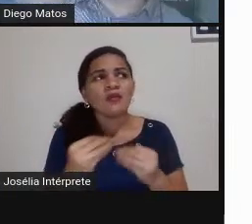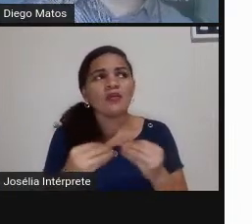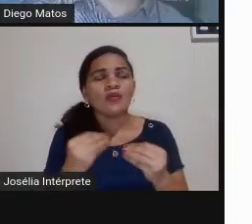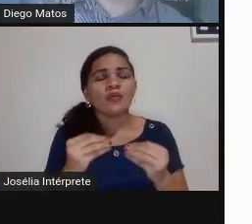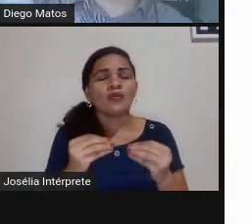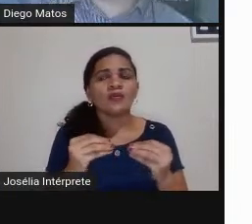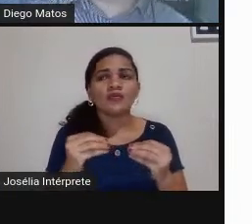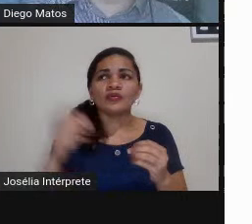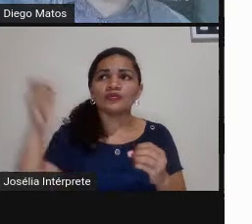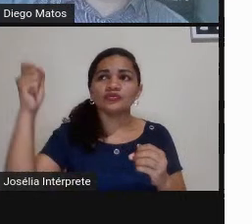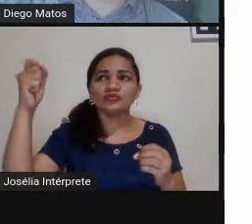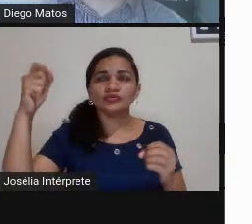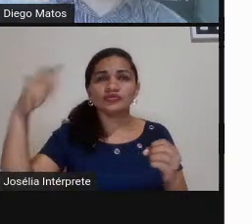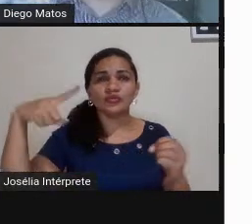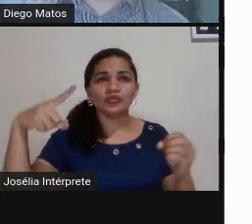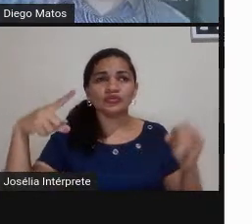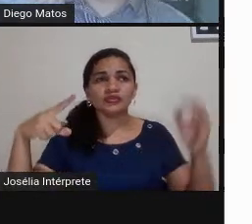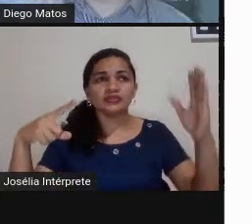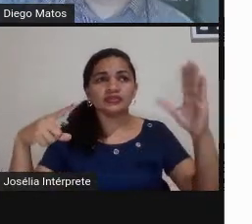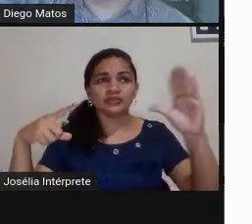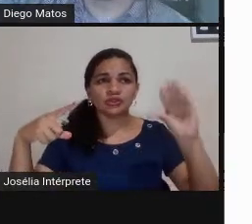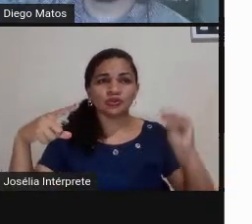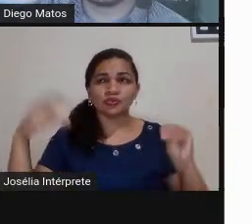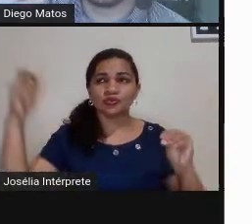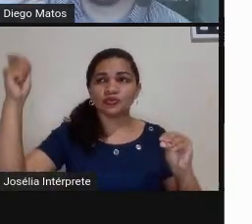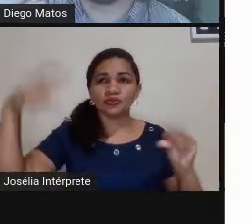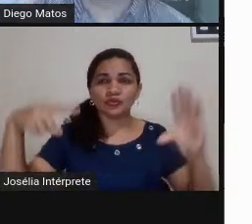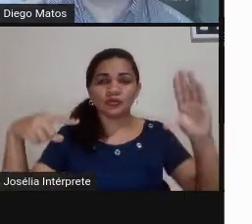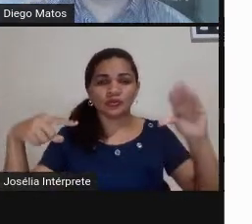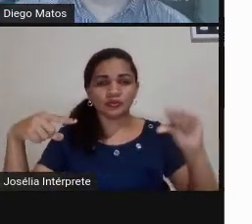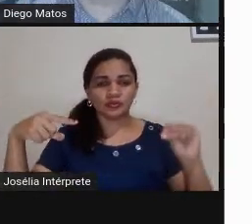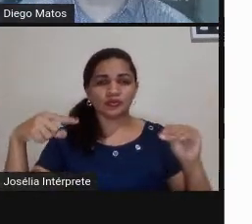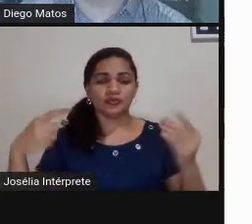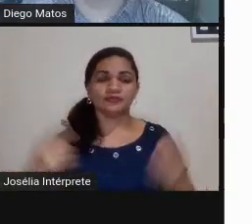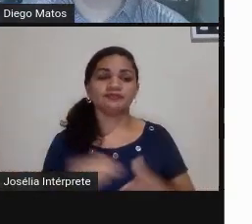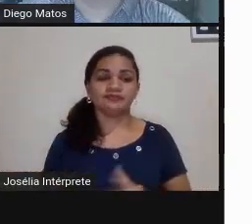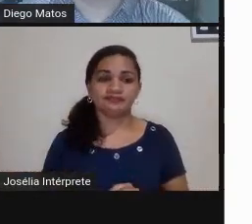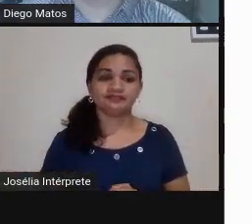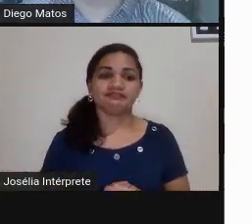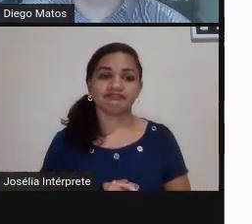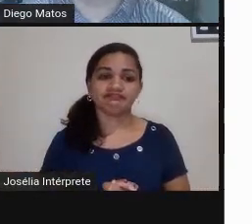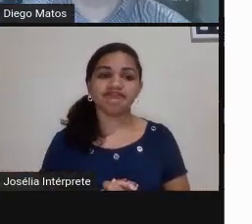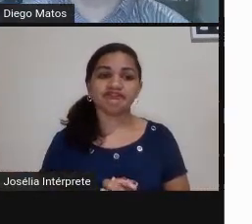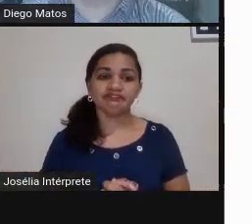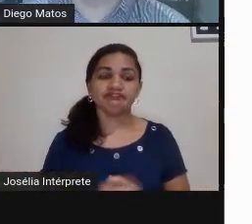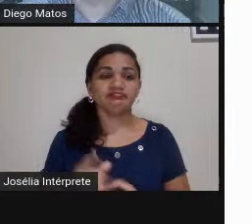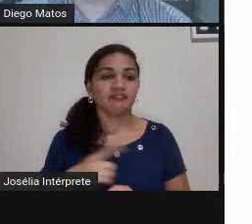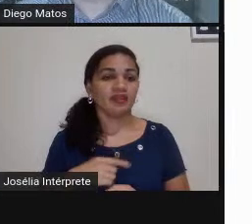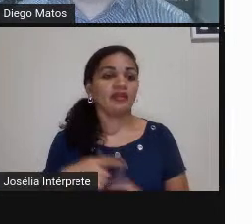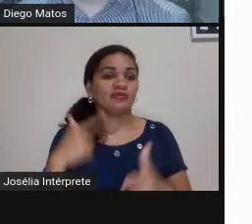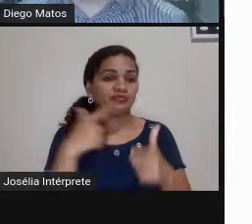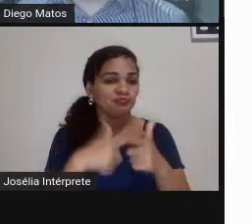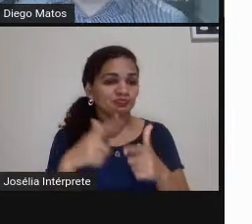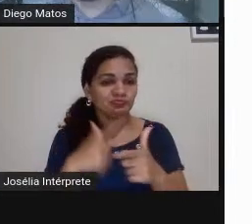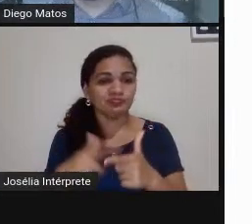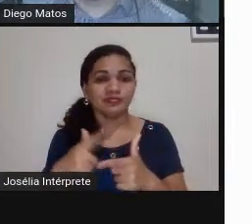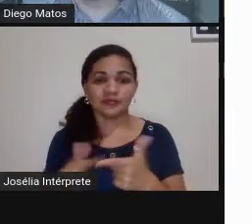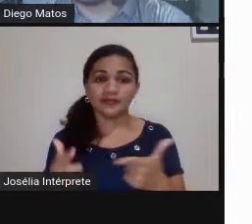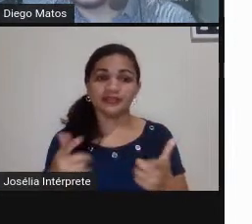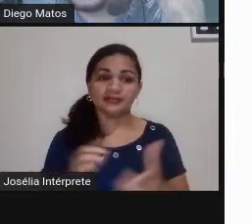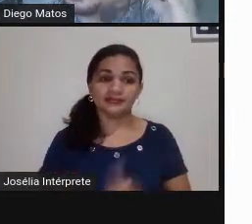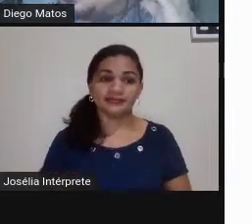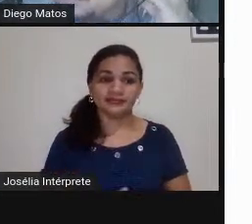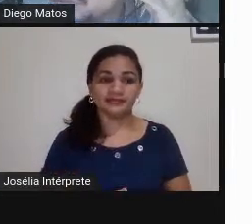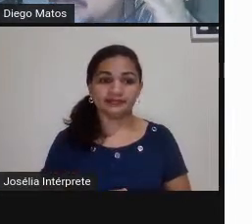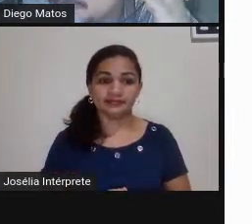sombra luz sombra luz sombra e Luz sombra luz e gente isso daí já é um problema o surdo Tá Ok